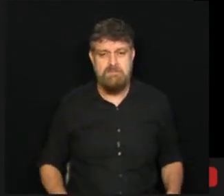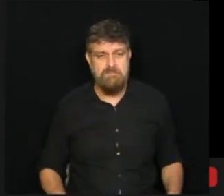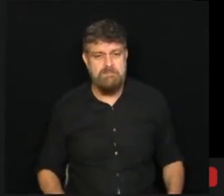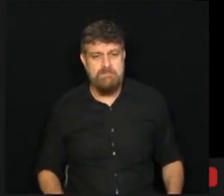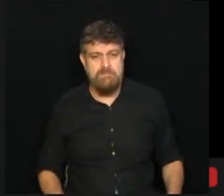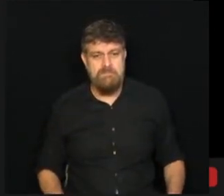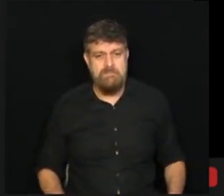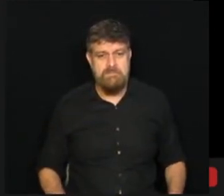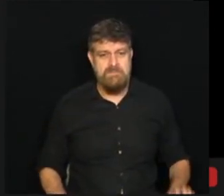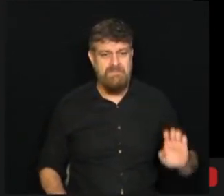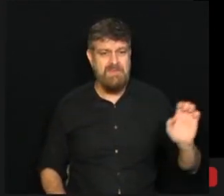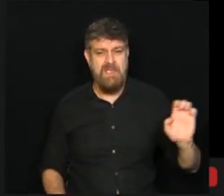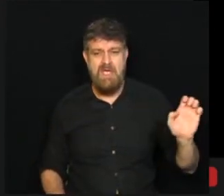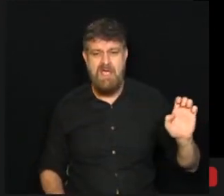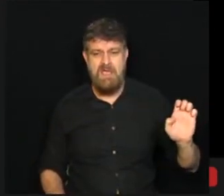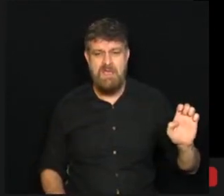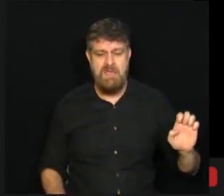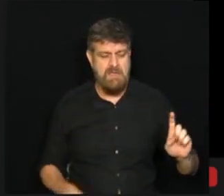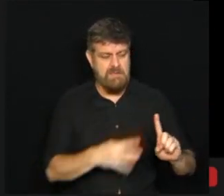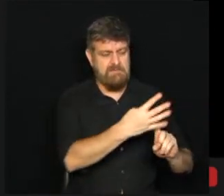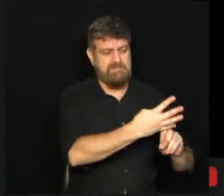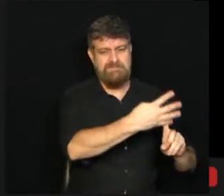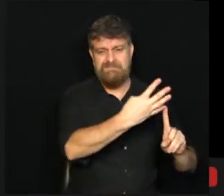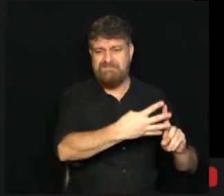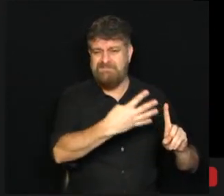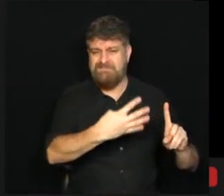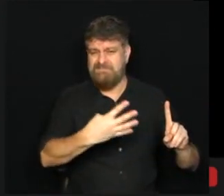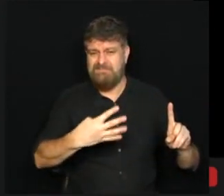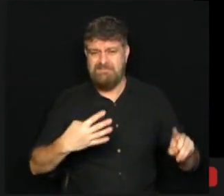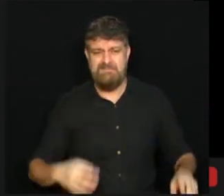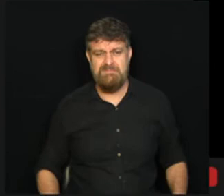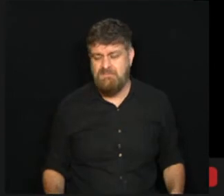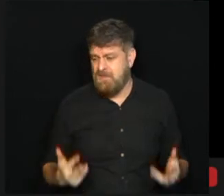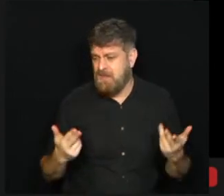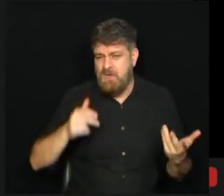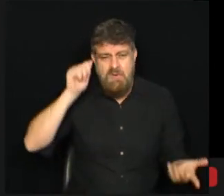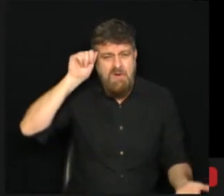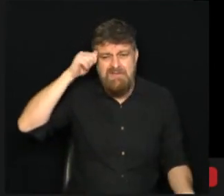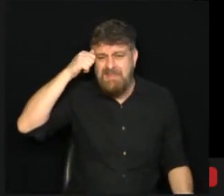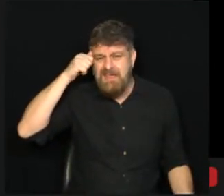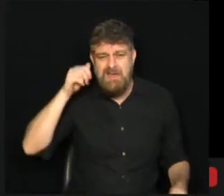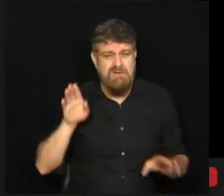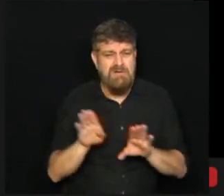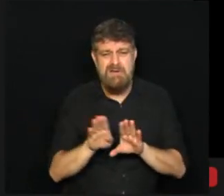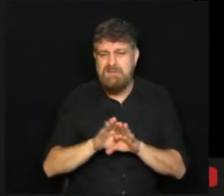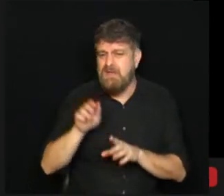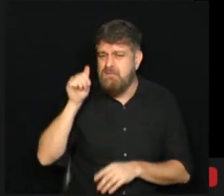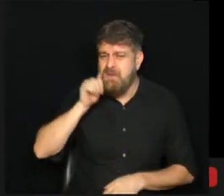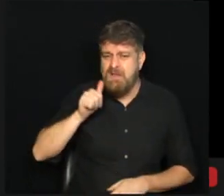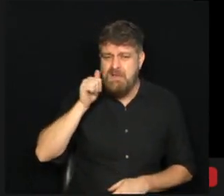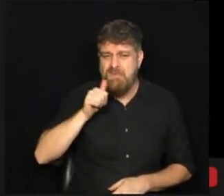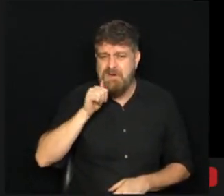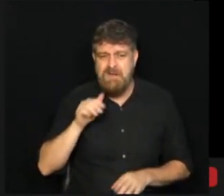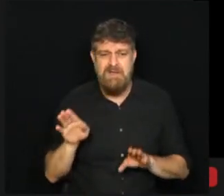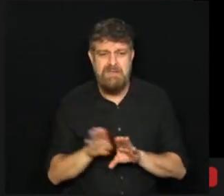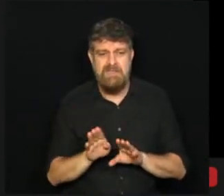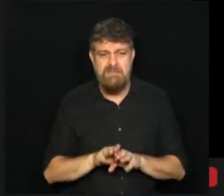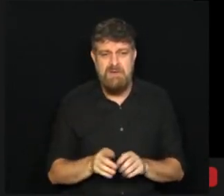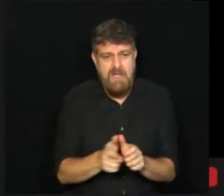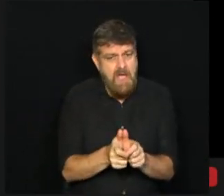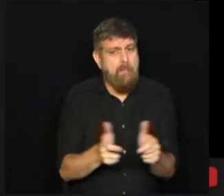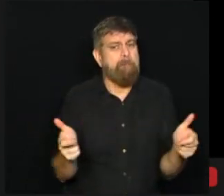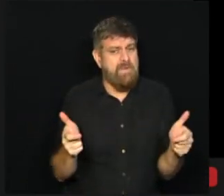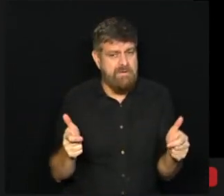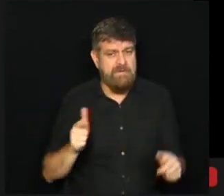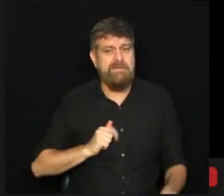aos homossexuais de forma geral, da mesma forma que aos negros, sabe? E às vezes as mulheres, às vezes não, né? Muitas